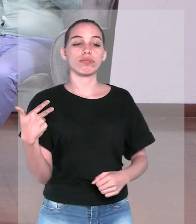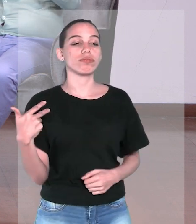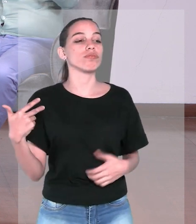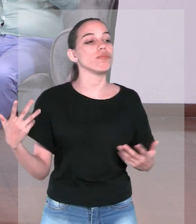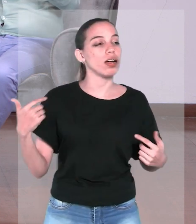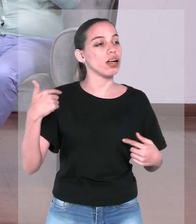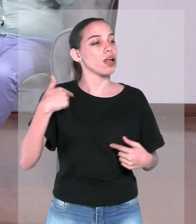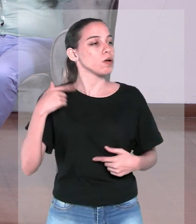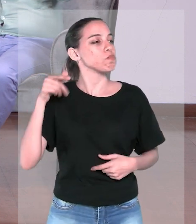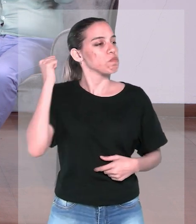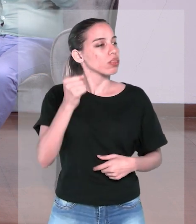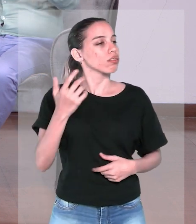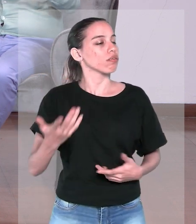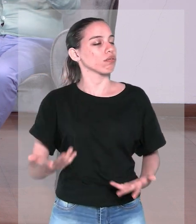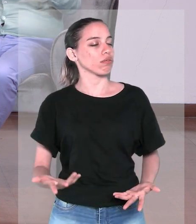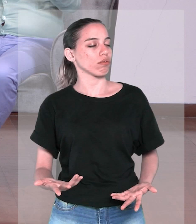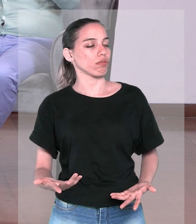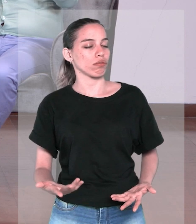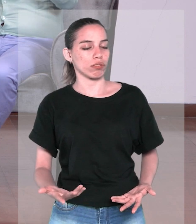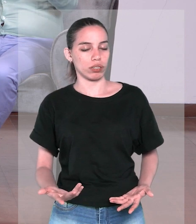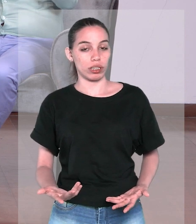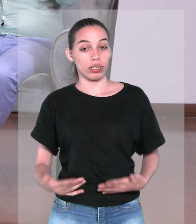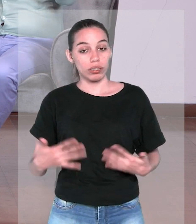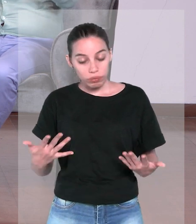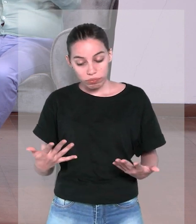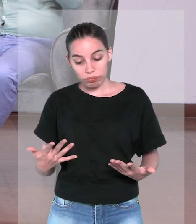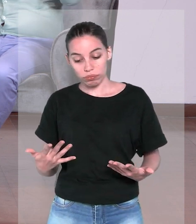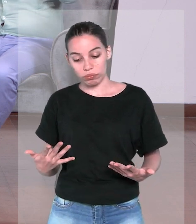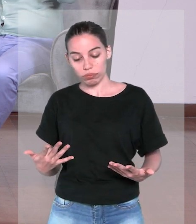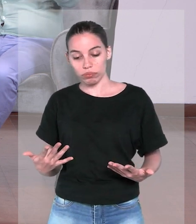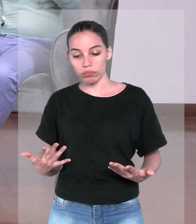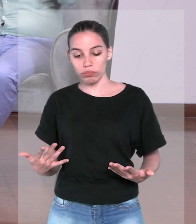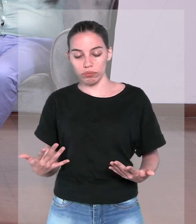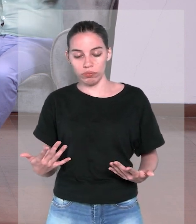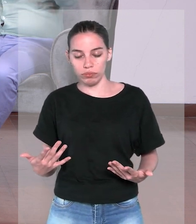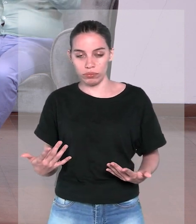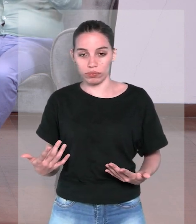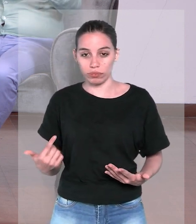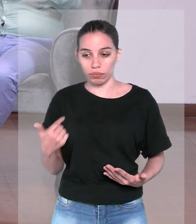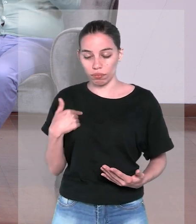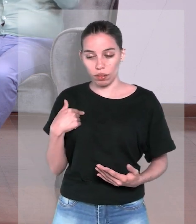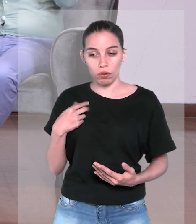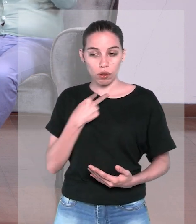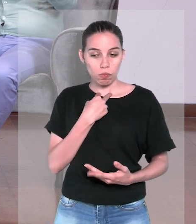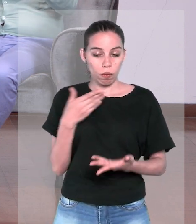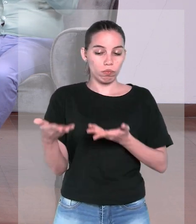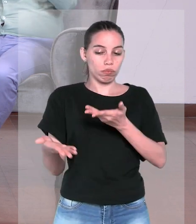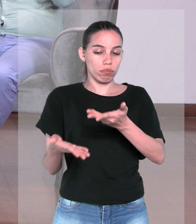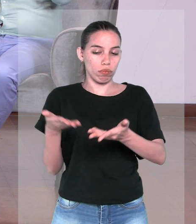seja, quando é que nasce essa pessoa com capacidade de matar,